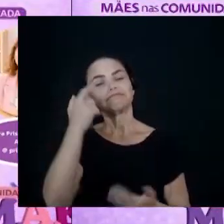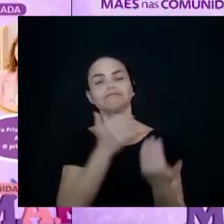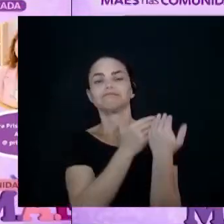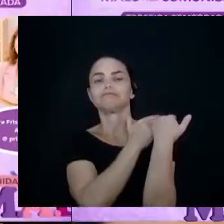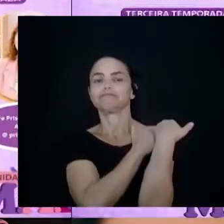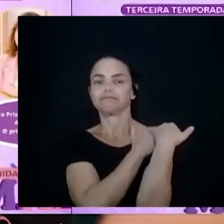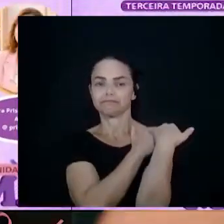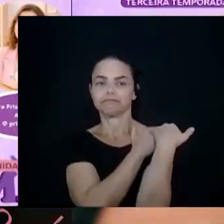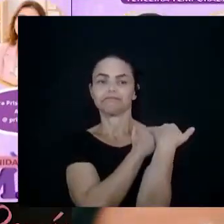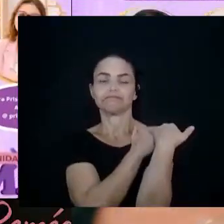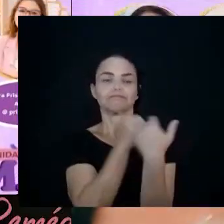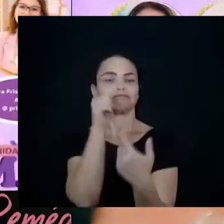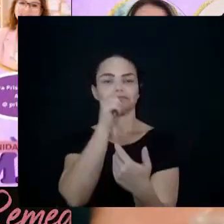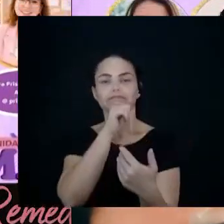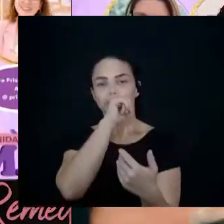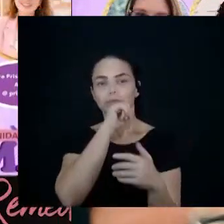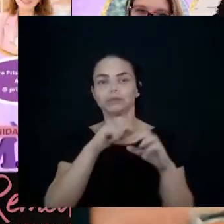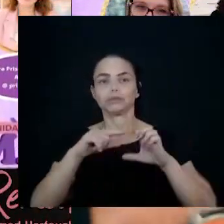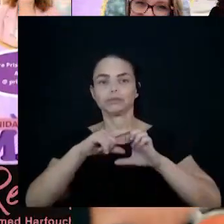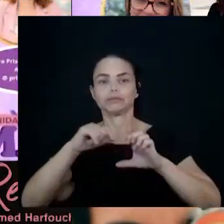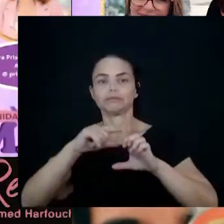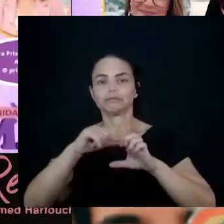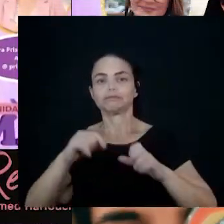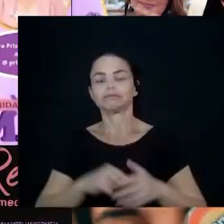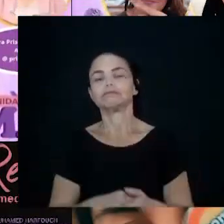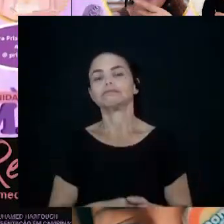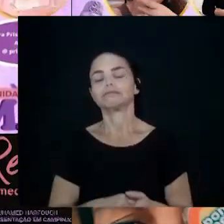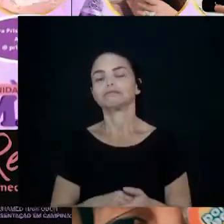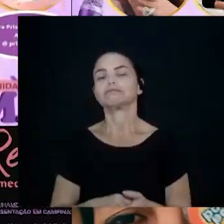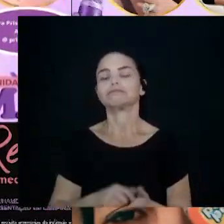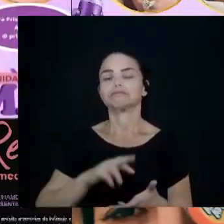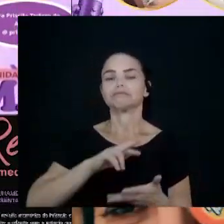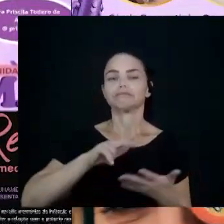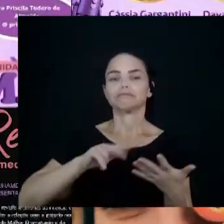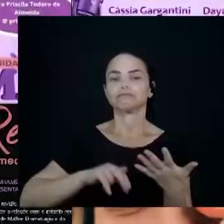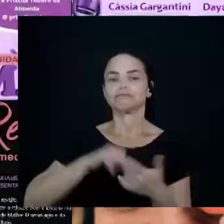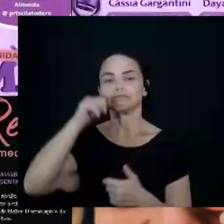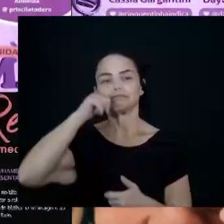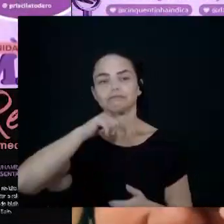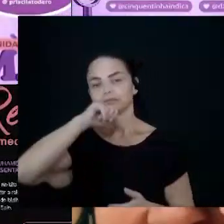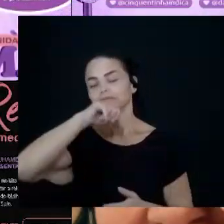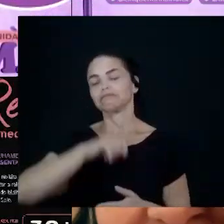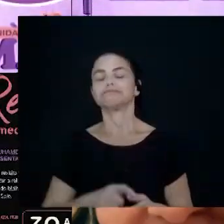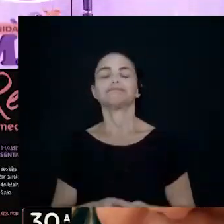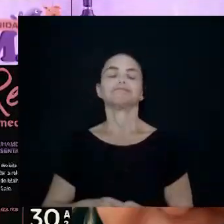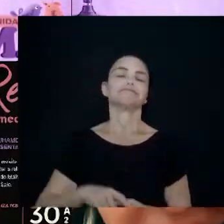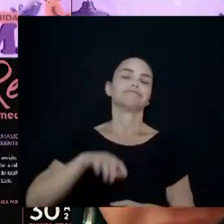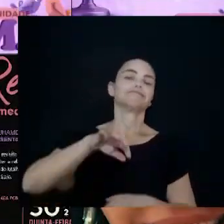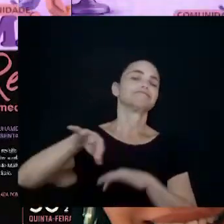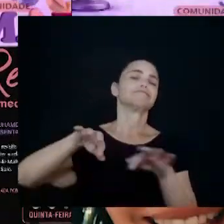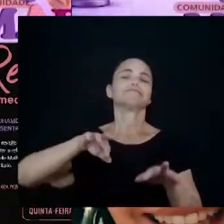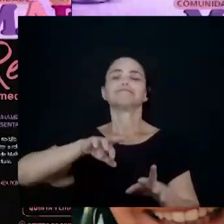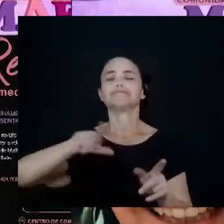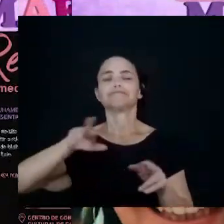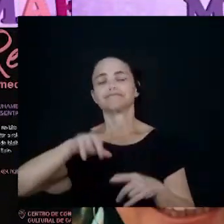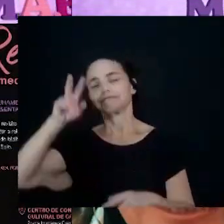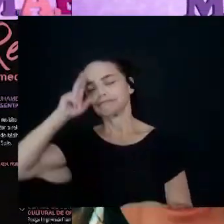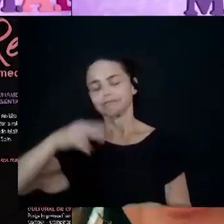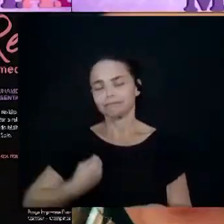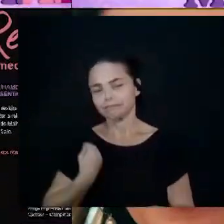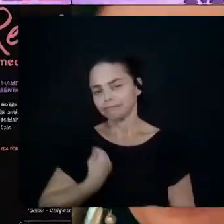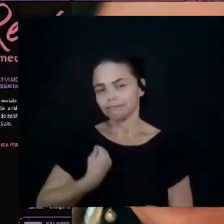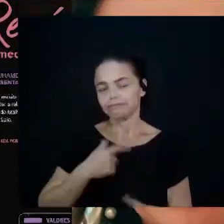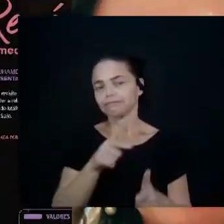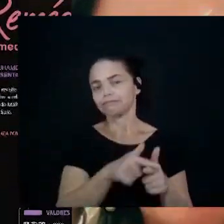responsabilidade como mãe empreendedora em envolver tantas mulheres com histórias tão distintas e ao mesmo tempo com